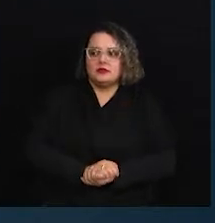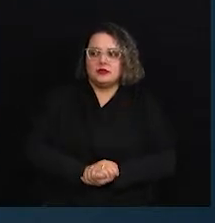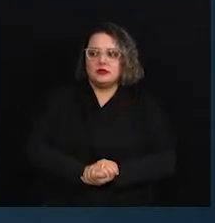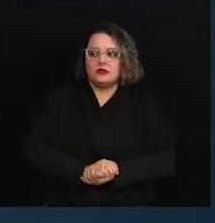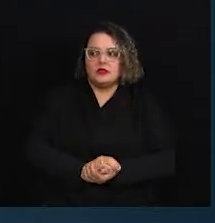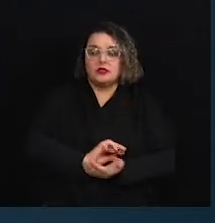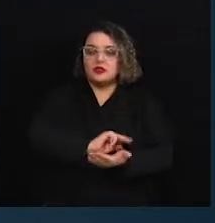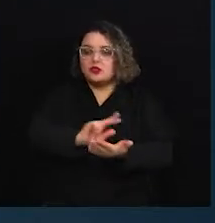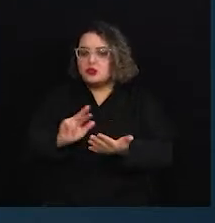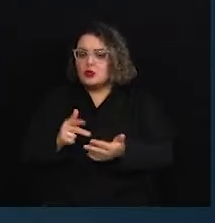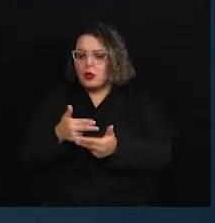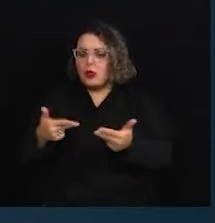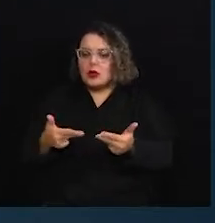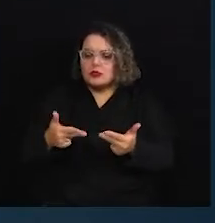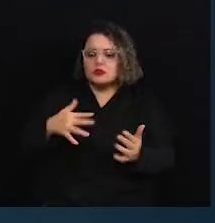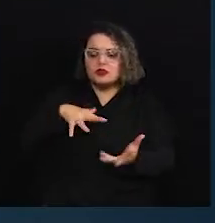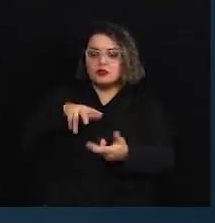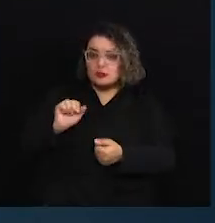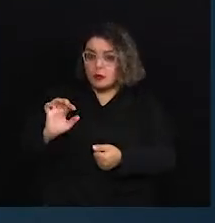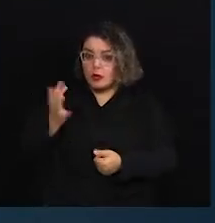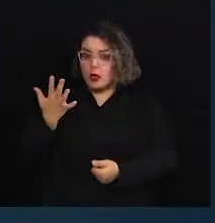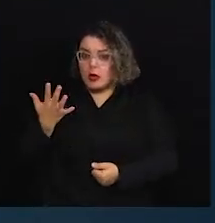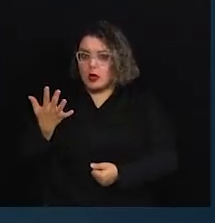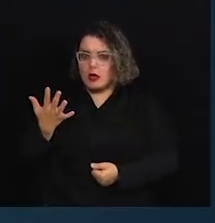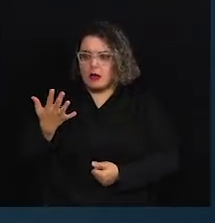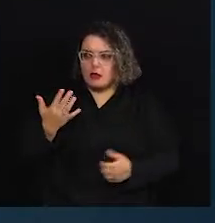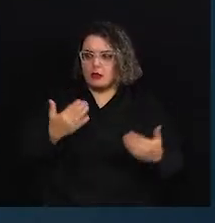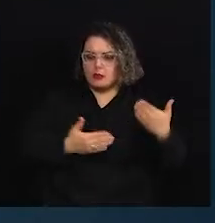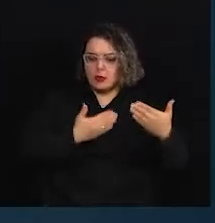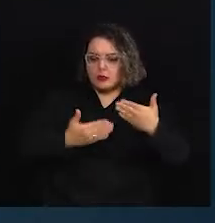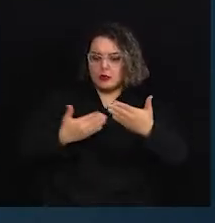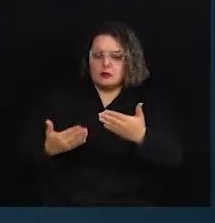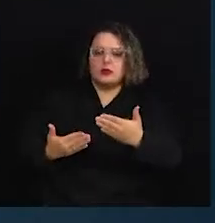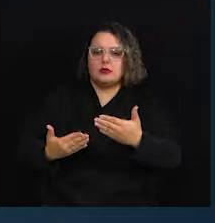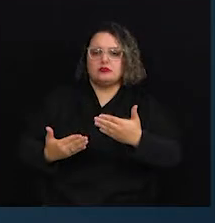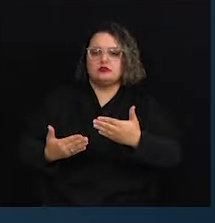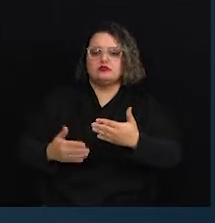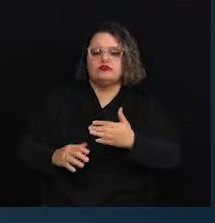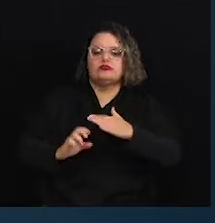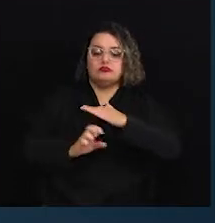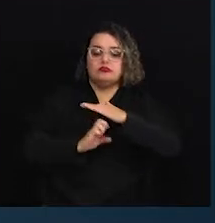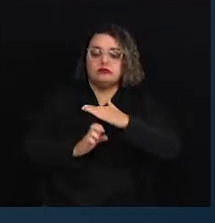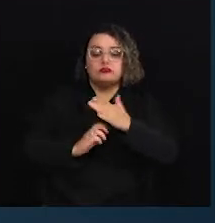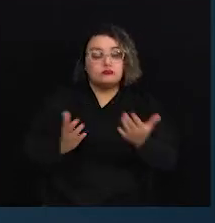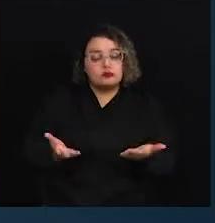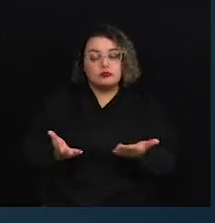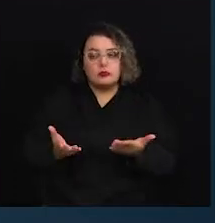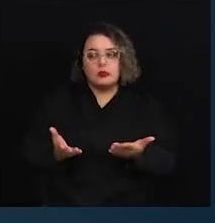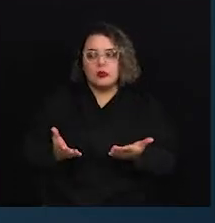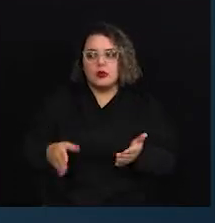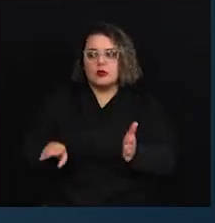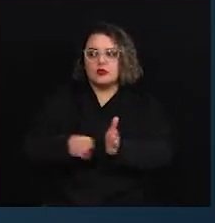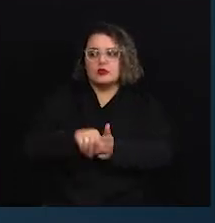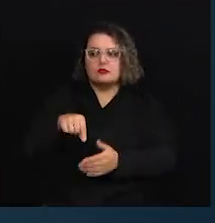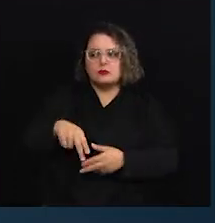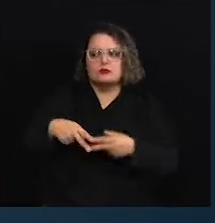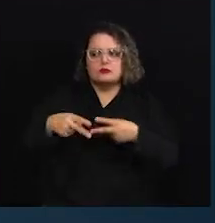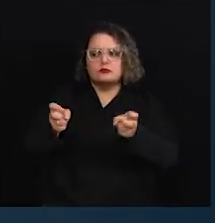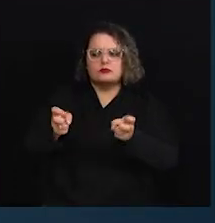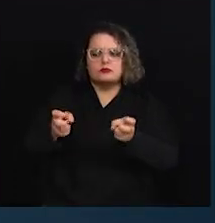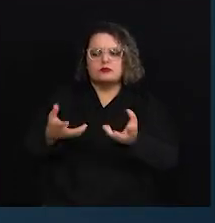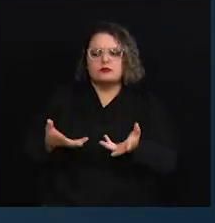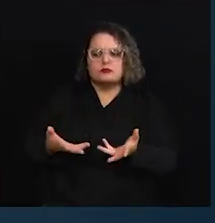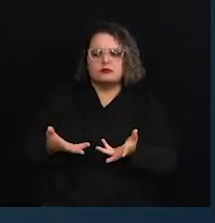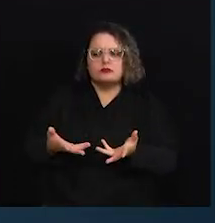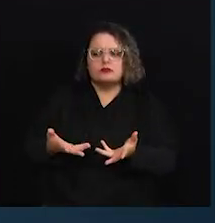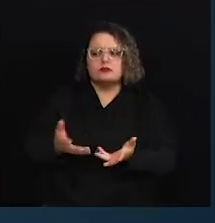existia algo diferente acontecendo no mundo, né? Então, a gente vem de uma trajetória de empresas corporativas, onde a inovação é muito lenta, e quando eu cheguei aqui, eu percebi que